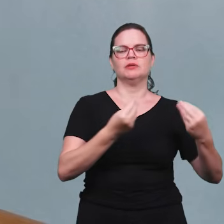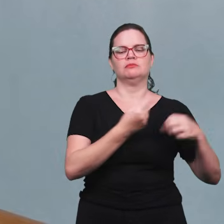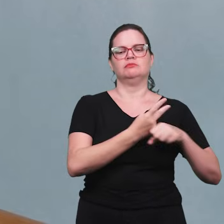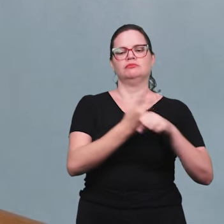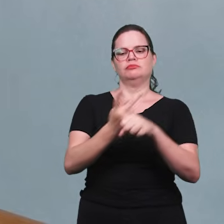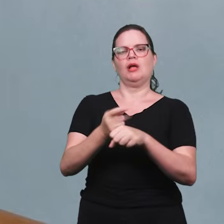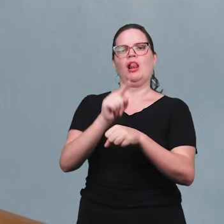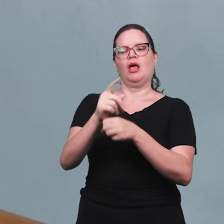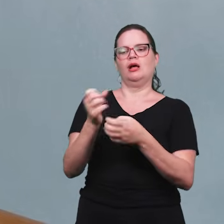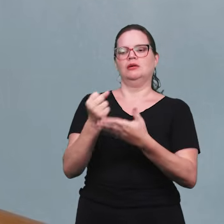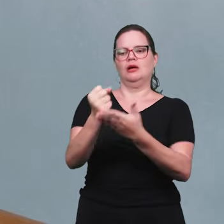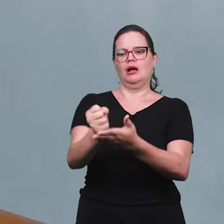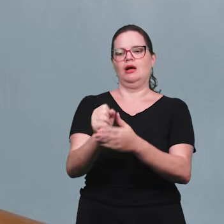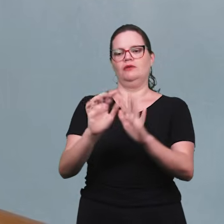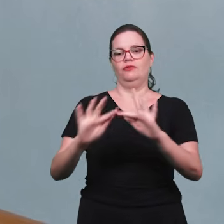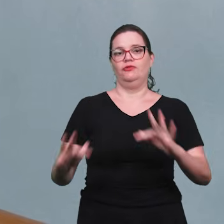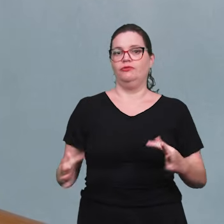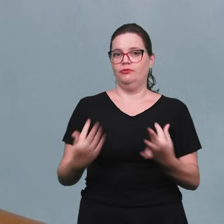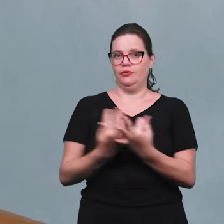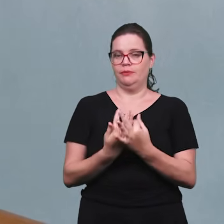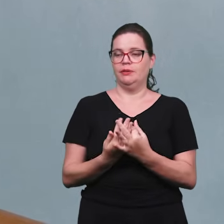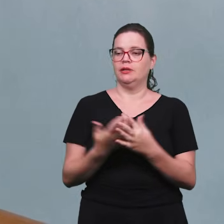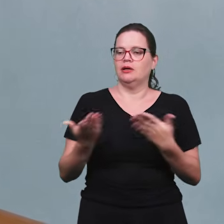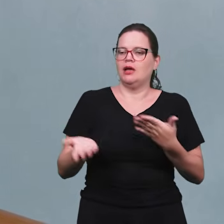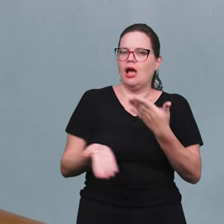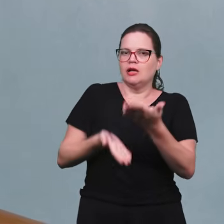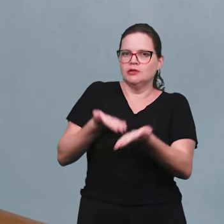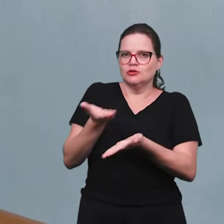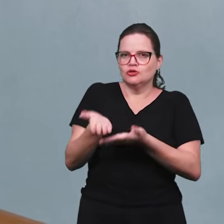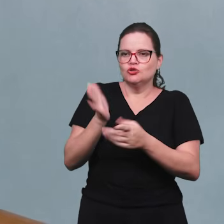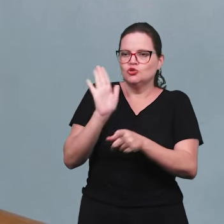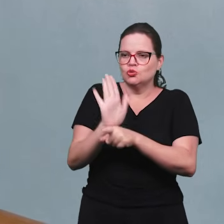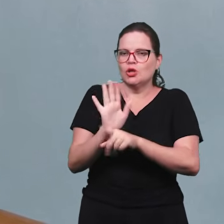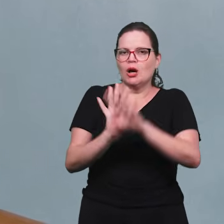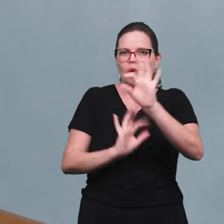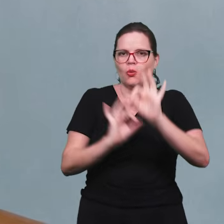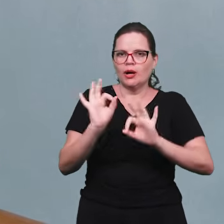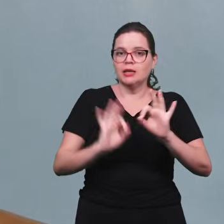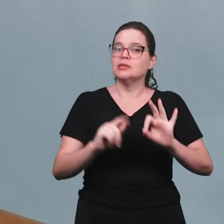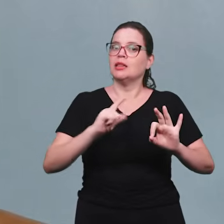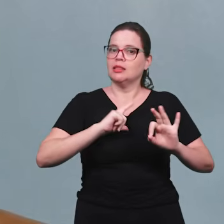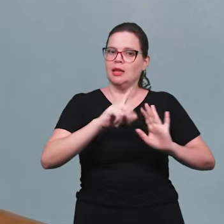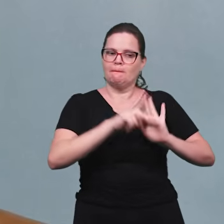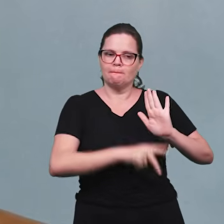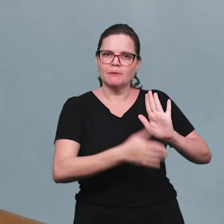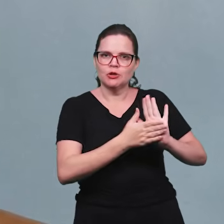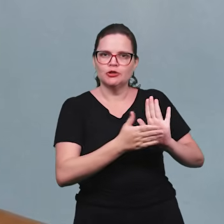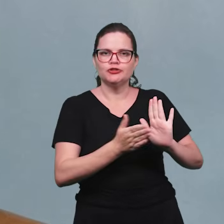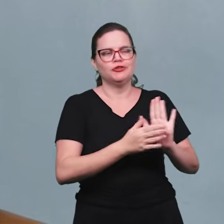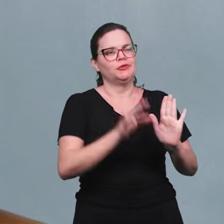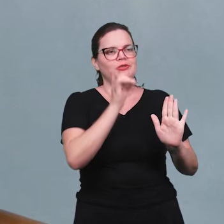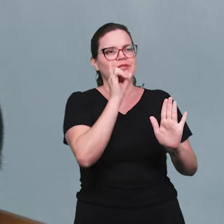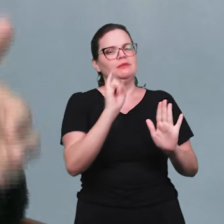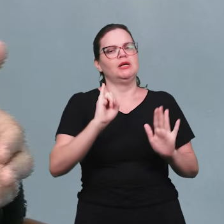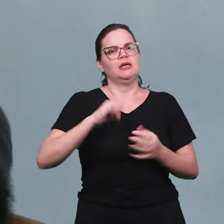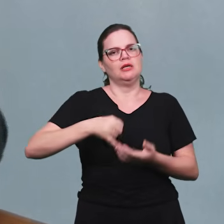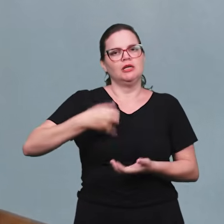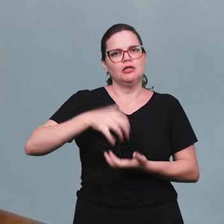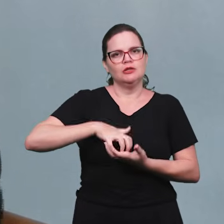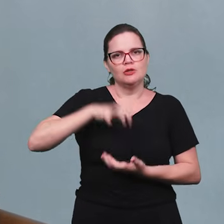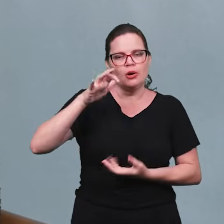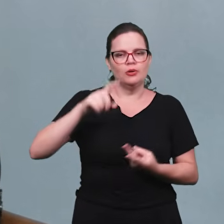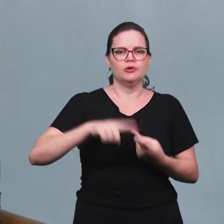aquela família. E ali eles ajudam, organizam, tem programas de idosos,